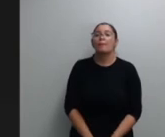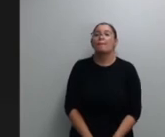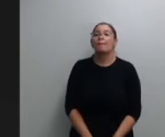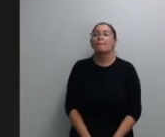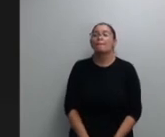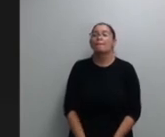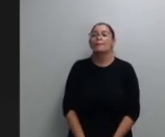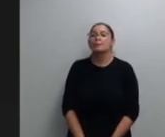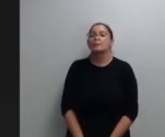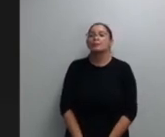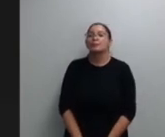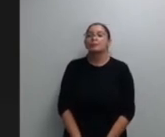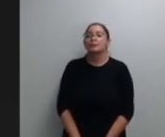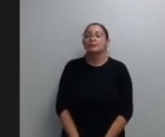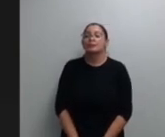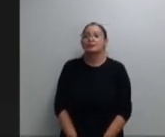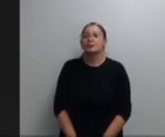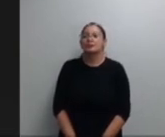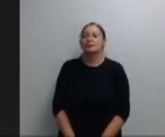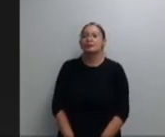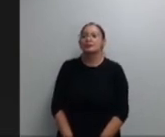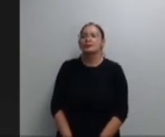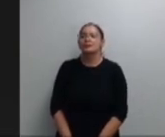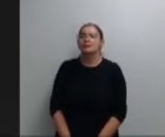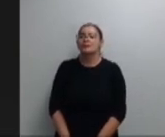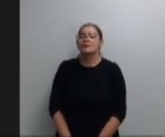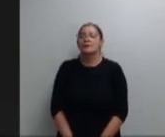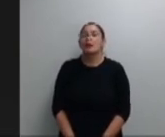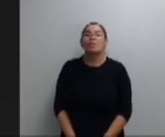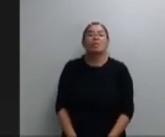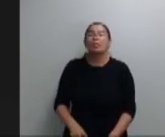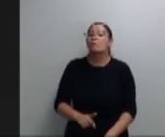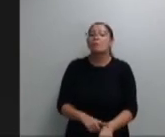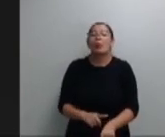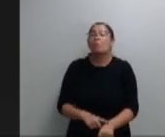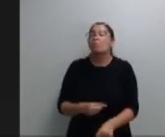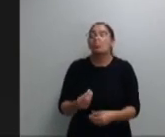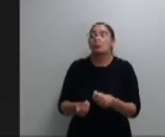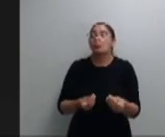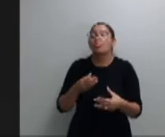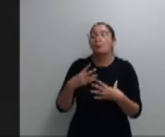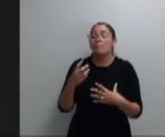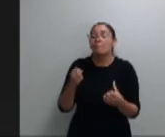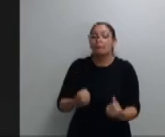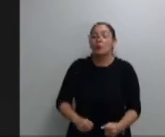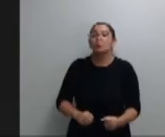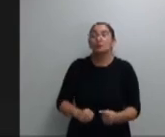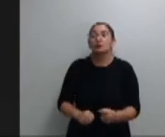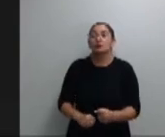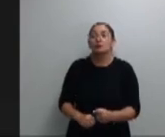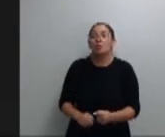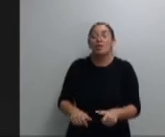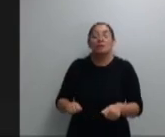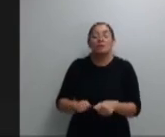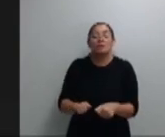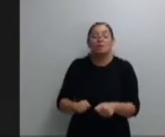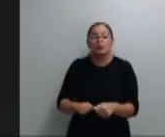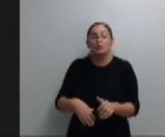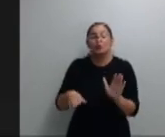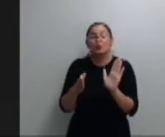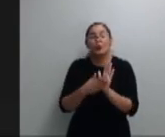portanto em que momento deve ser considerada realizada a operação para fins